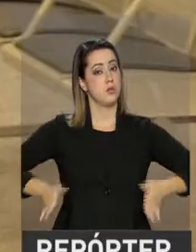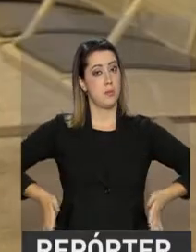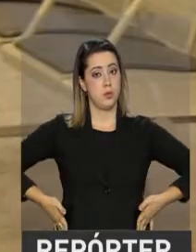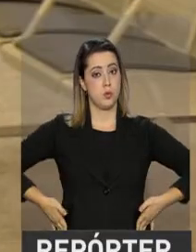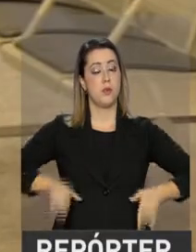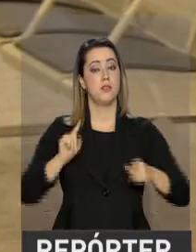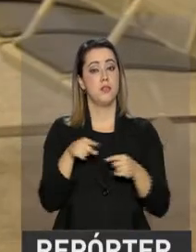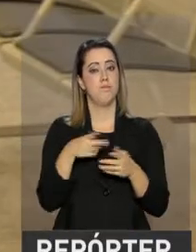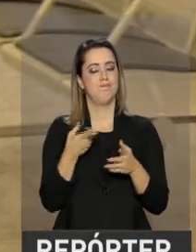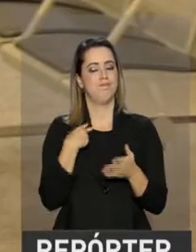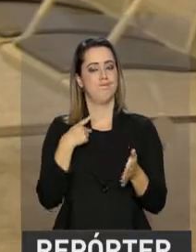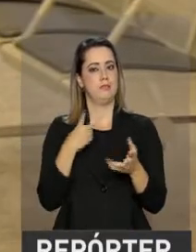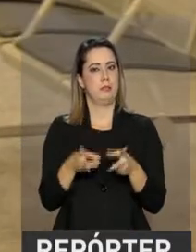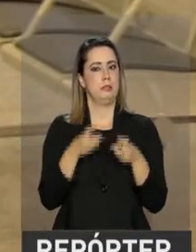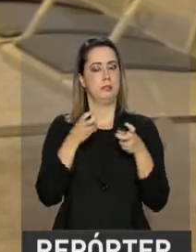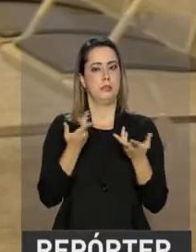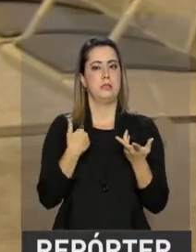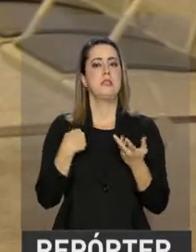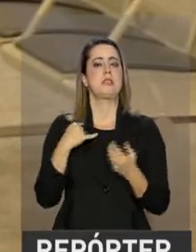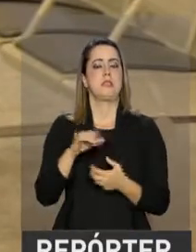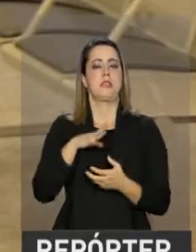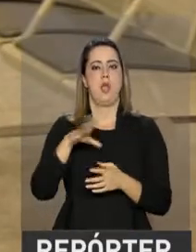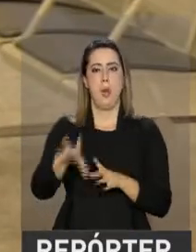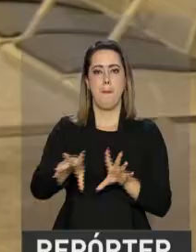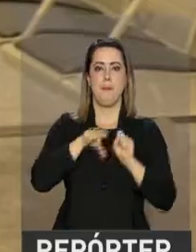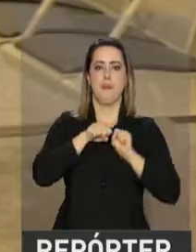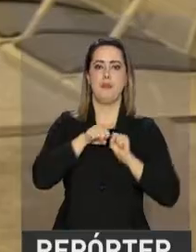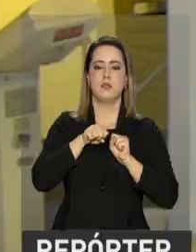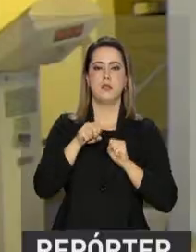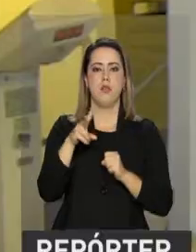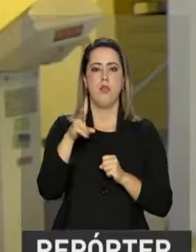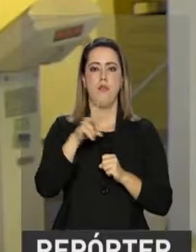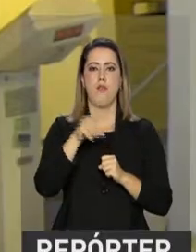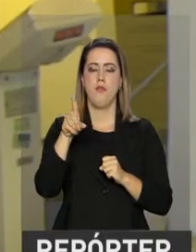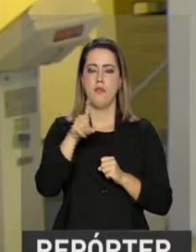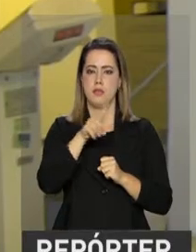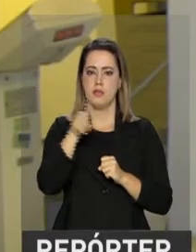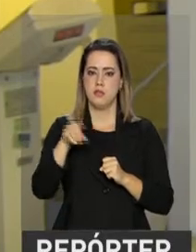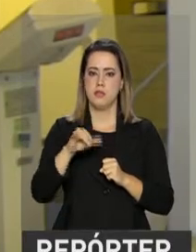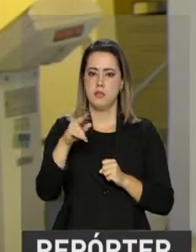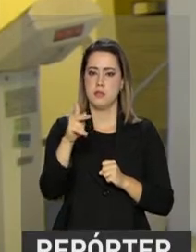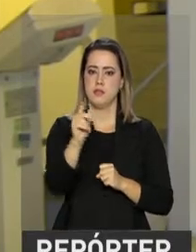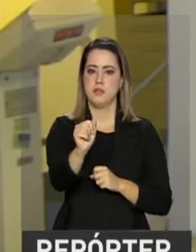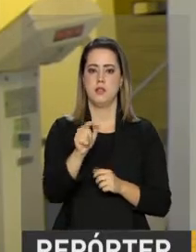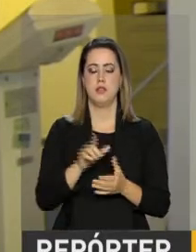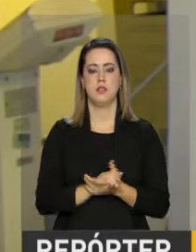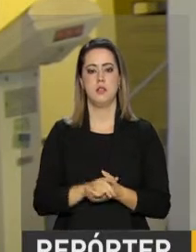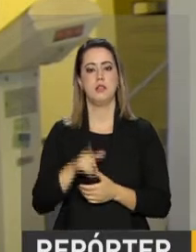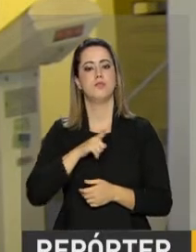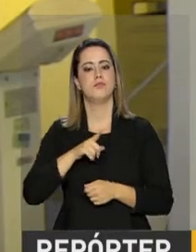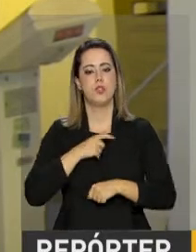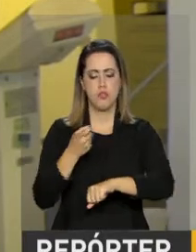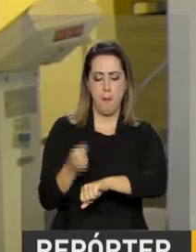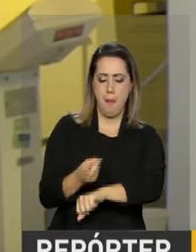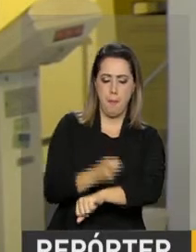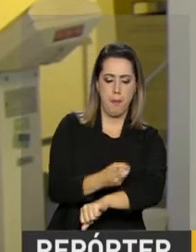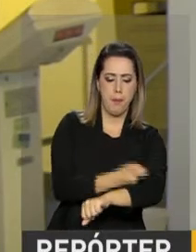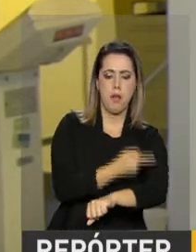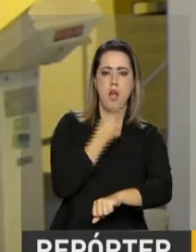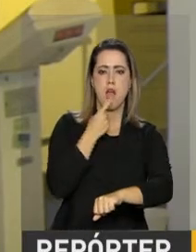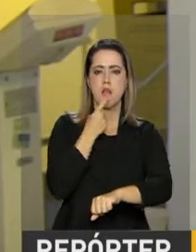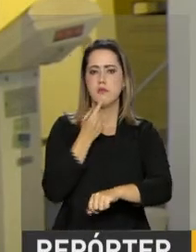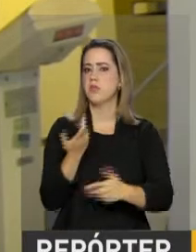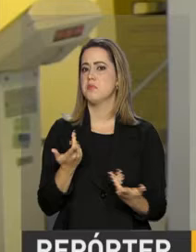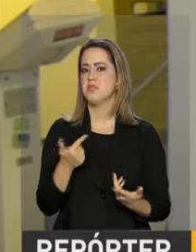A suspeita é de que a mãe tenha contraído o vírus Zika durante a gestação. Eu tive mancha vermelha na gravidez com 2 meses, mas